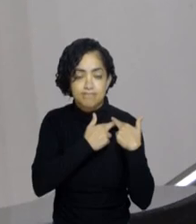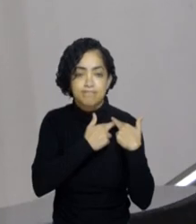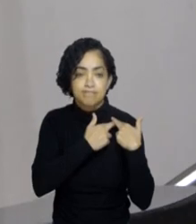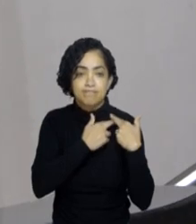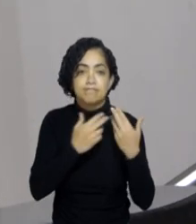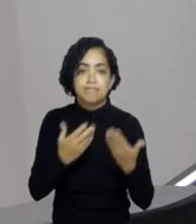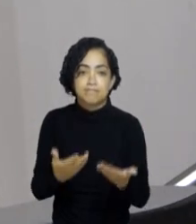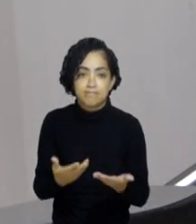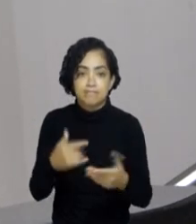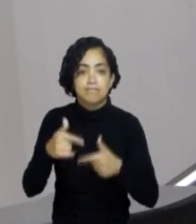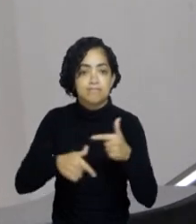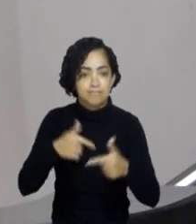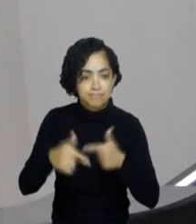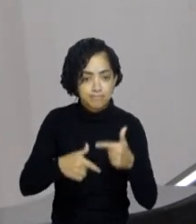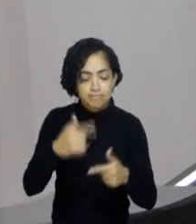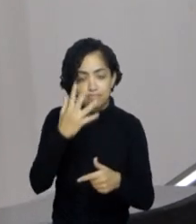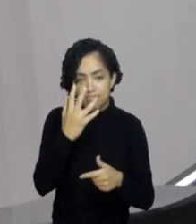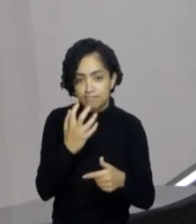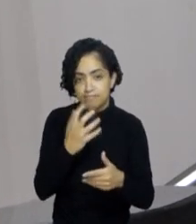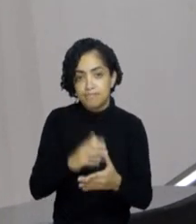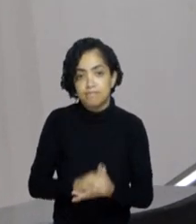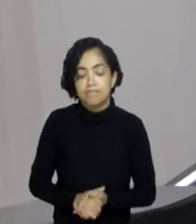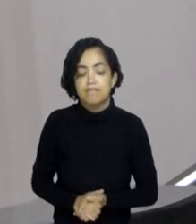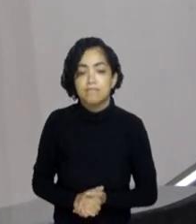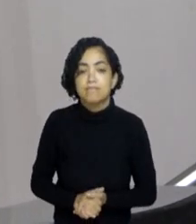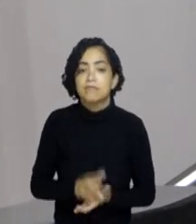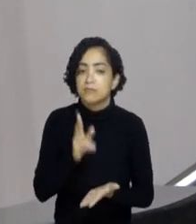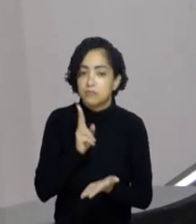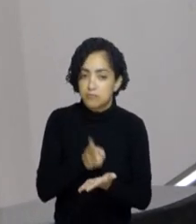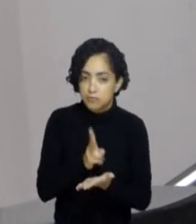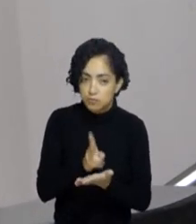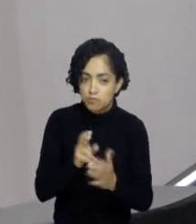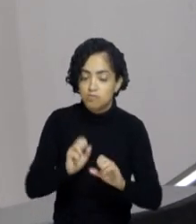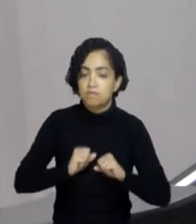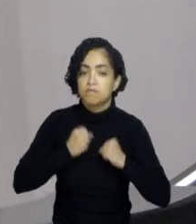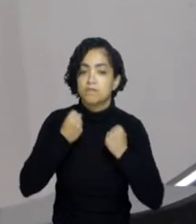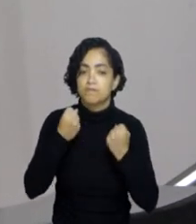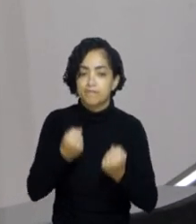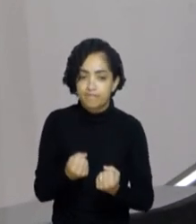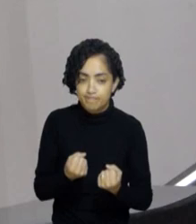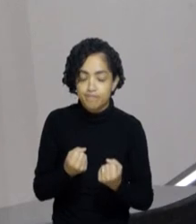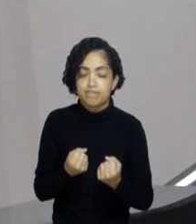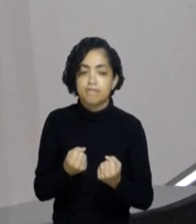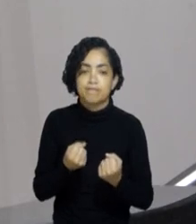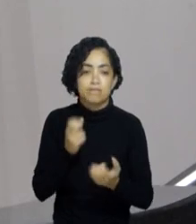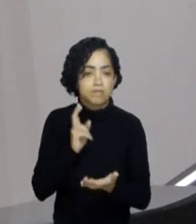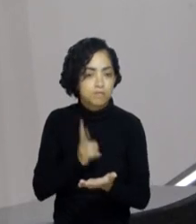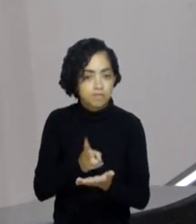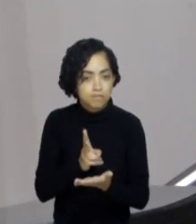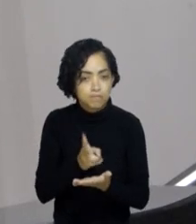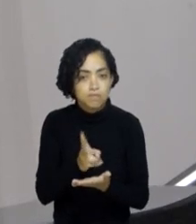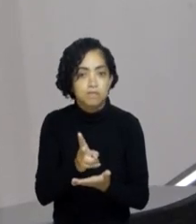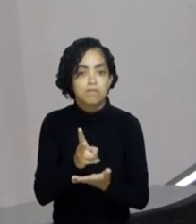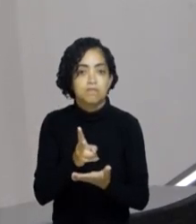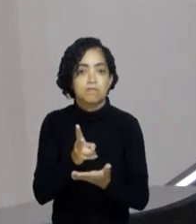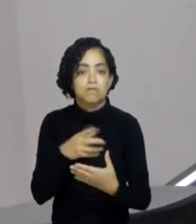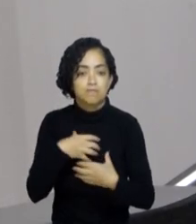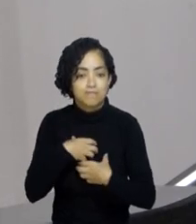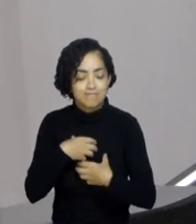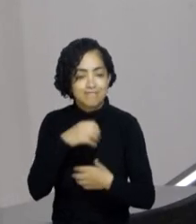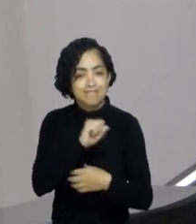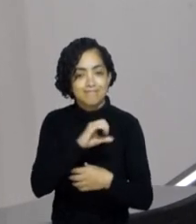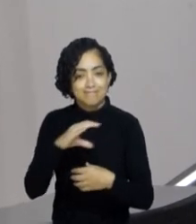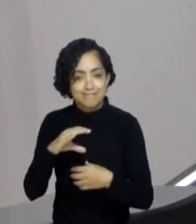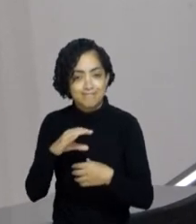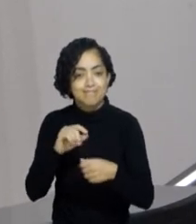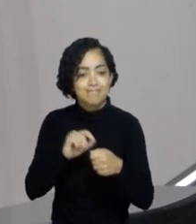responsabilidade e com seriedade. Continuaremos fazendo a defesa incansável deste jeito catarinense de ser e de